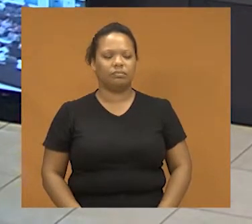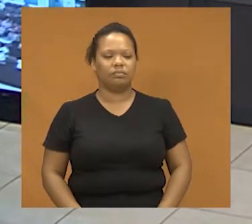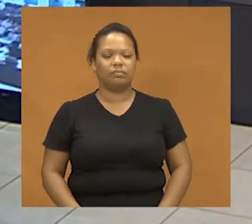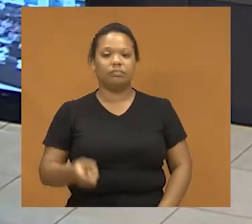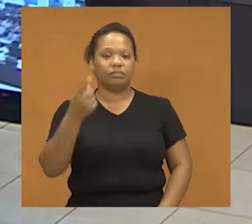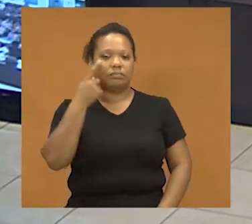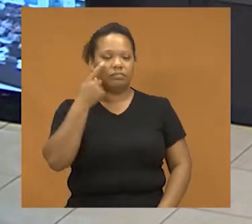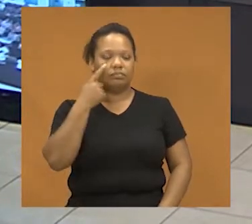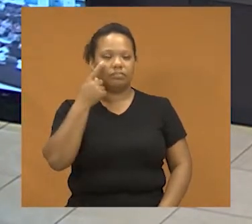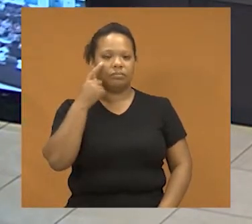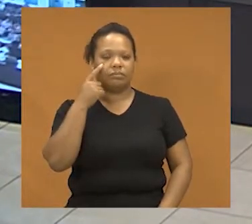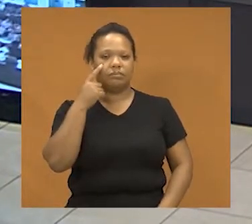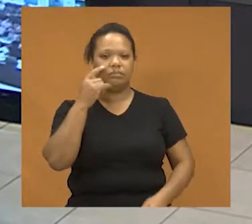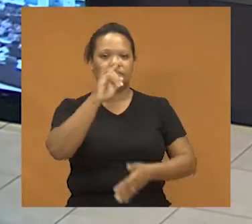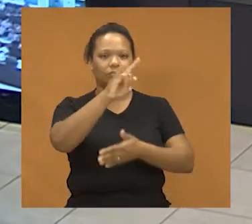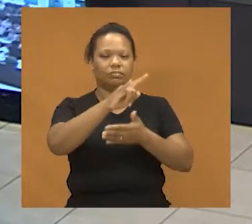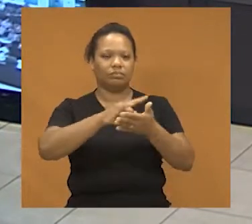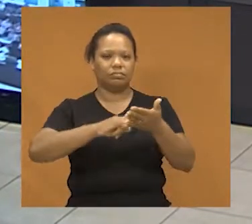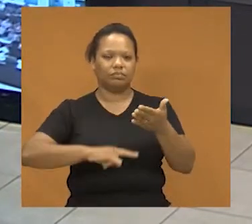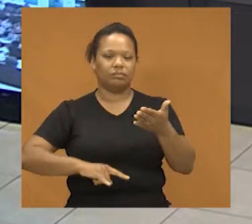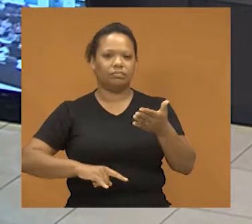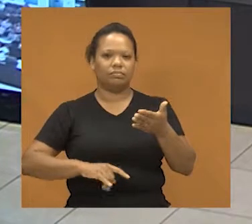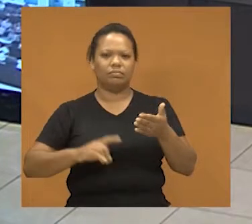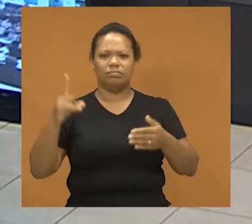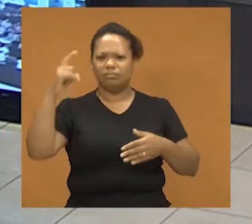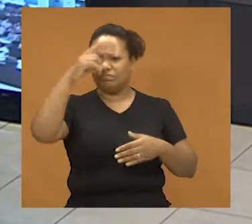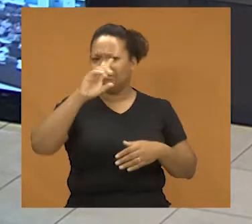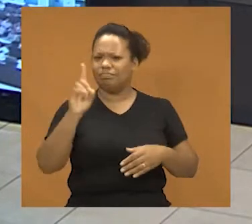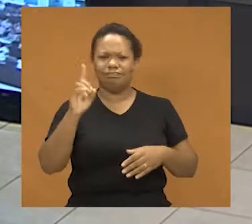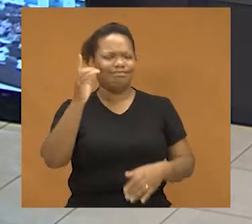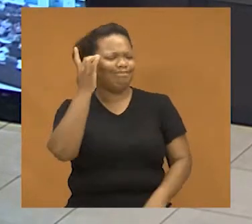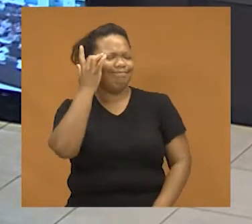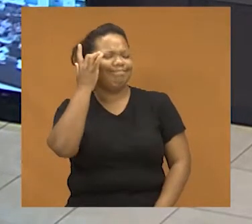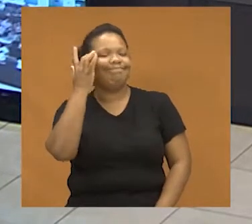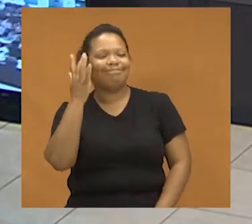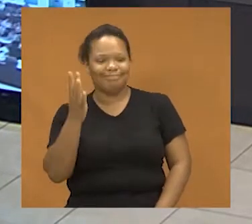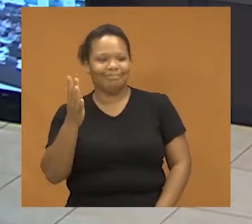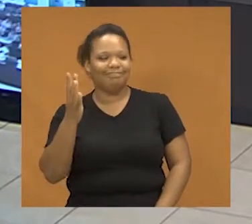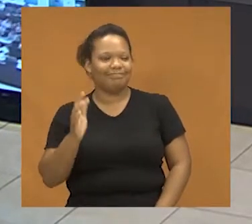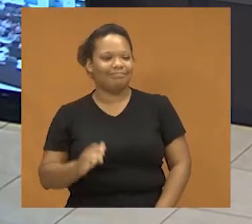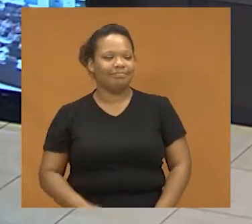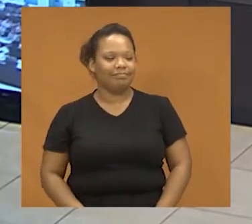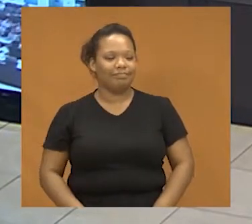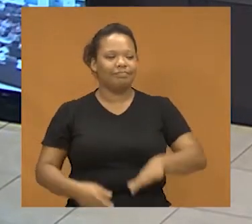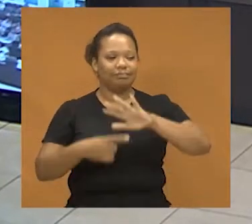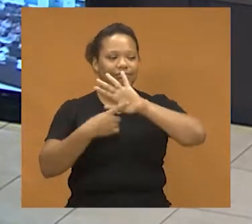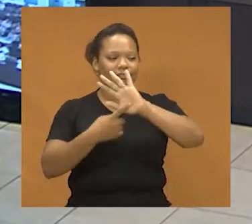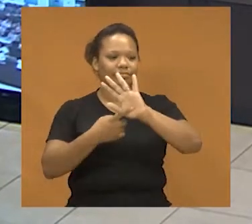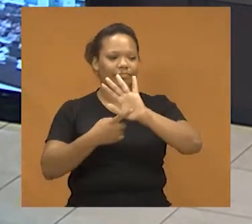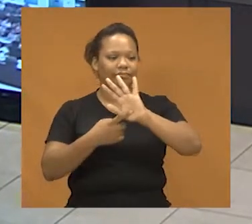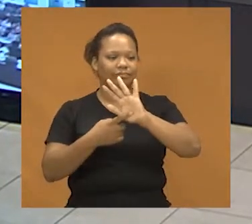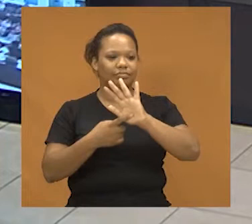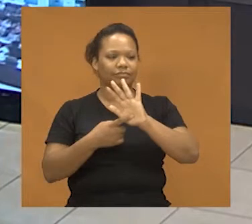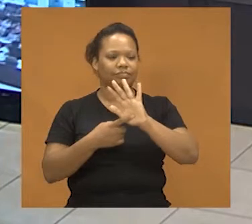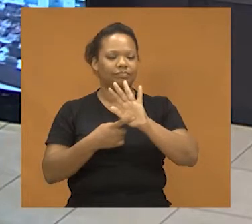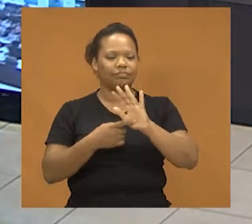avaliar como foi feito o relatório e como não é difícil resolver os problemas. Tá? Vamos colocar aqui um deles,